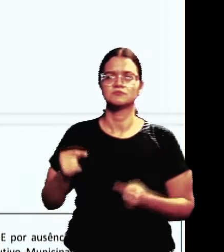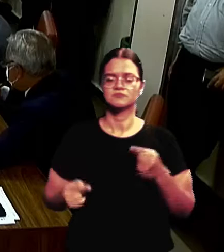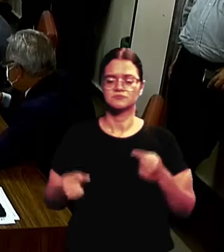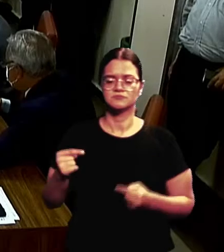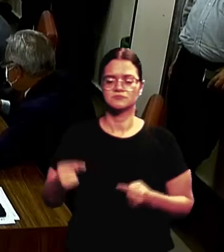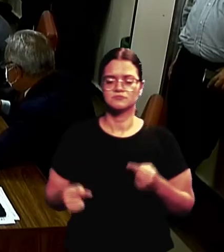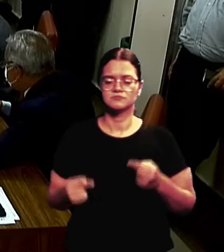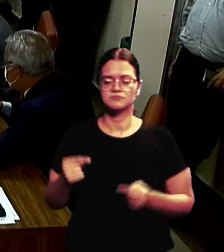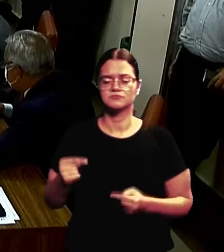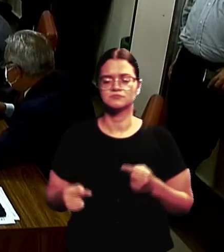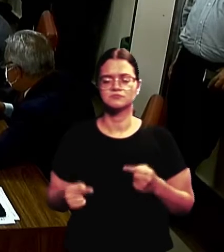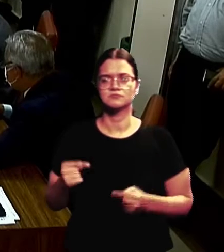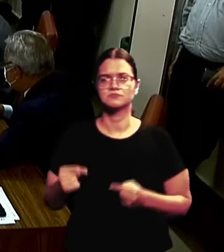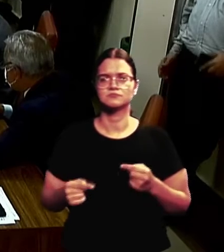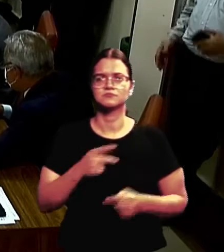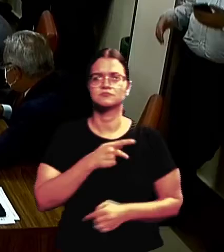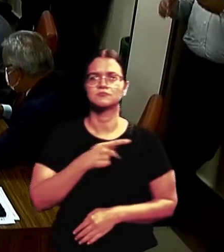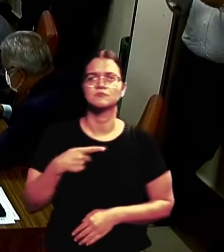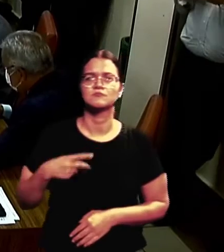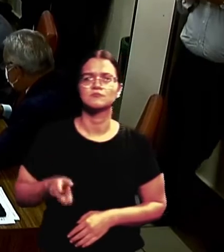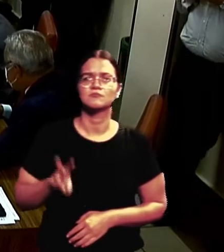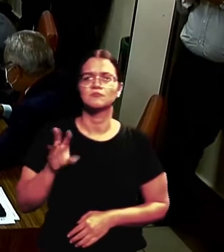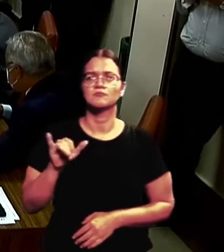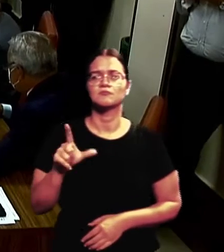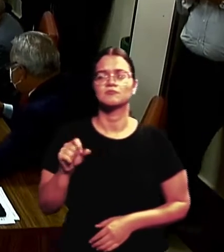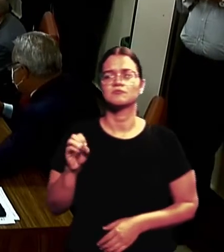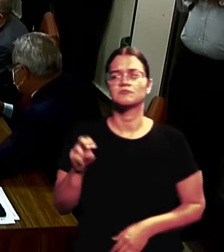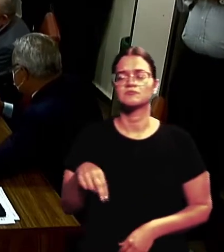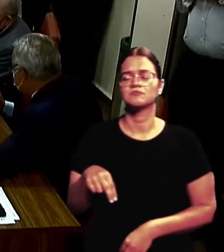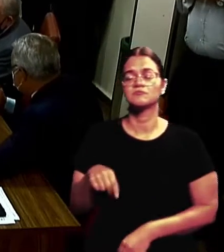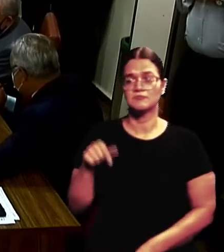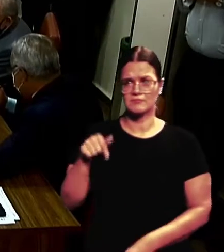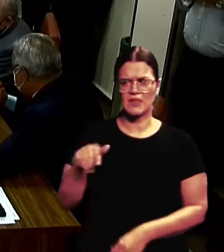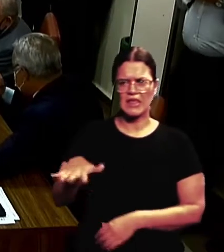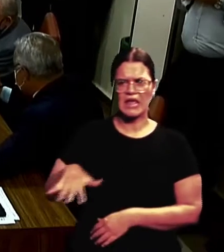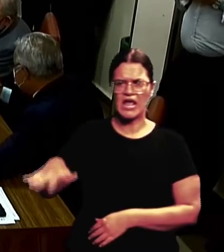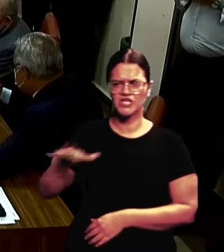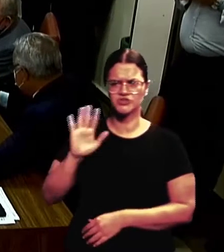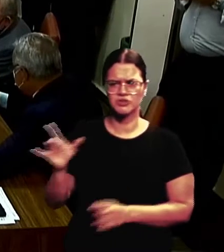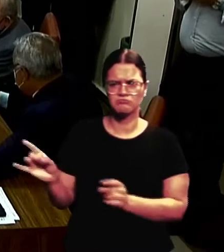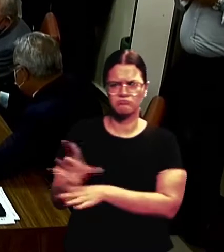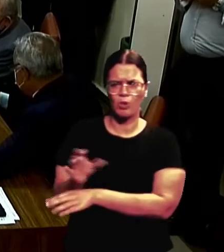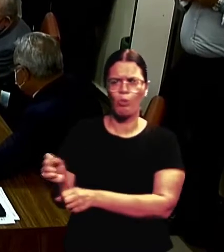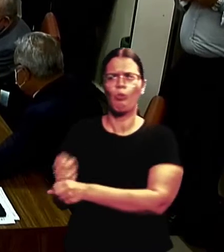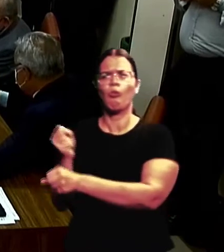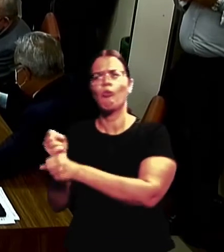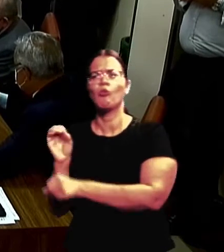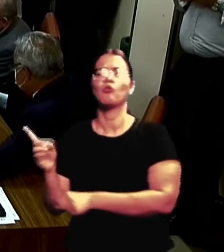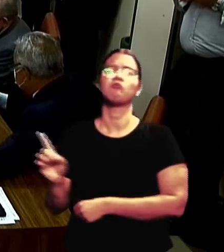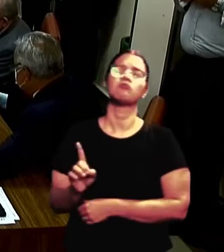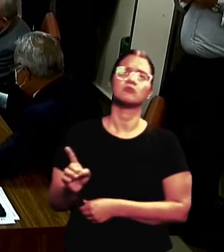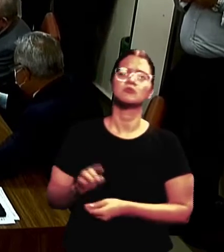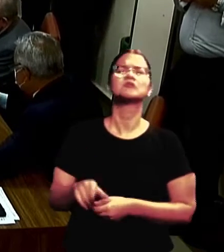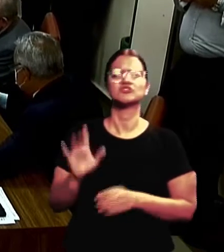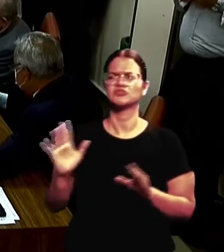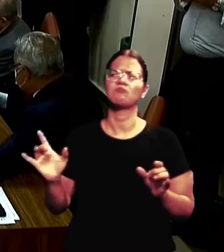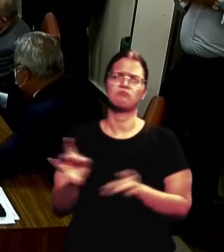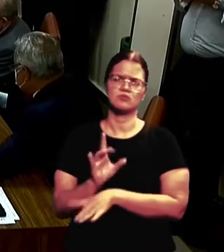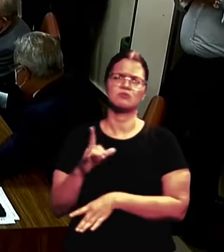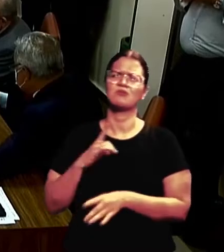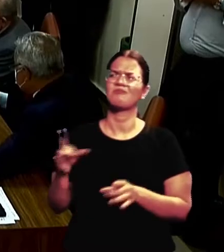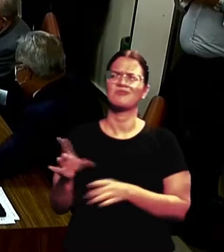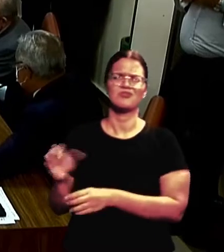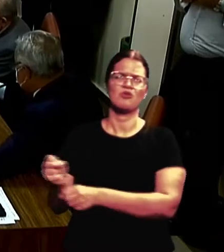discussão, vereador Pastor Wilson. Presidente, essa área já tem construção nela? Sim. A área aqui já